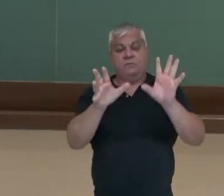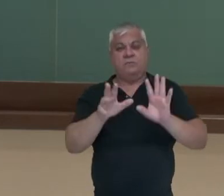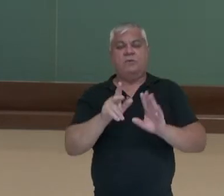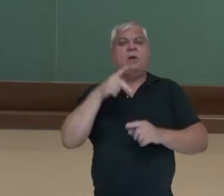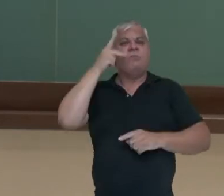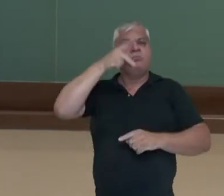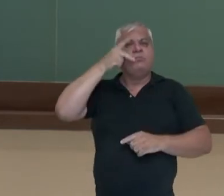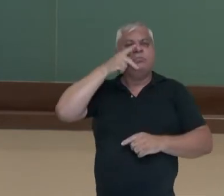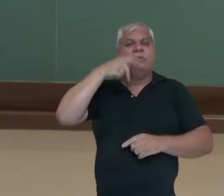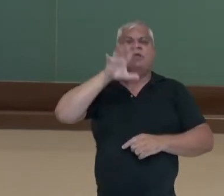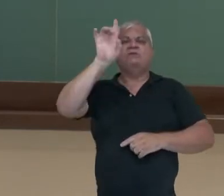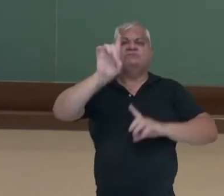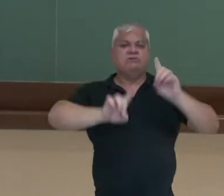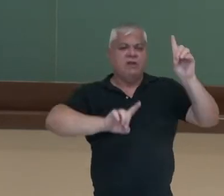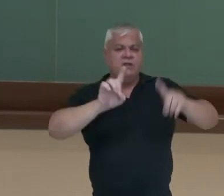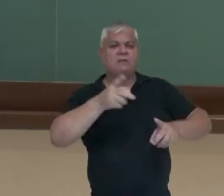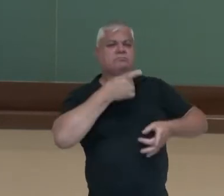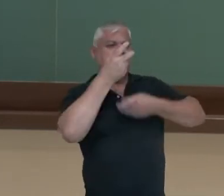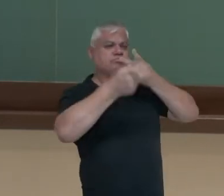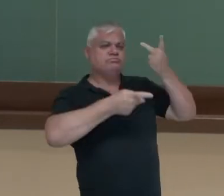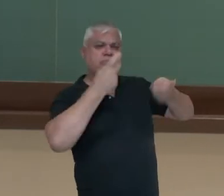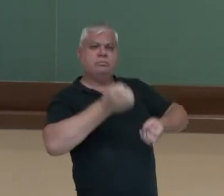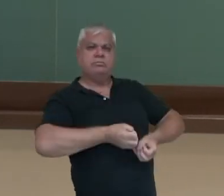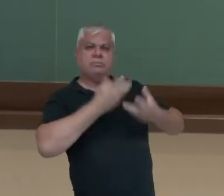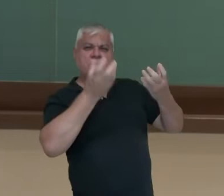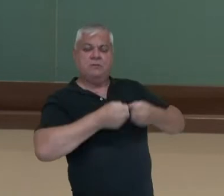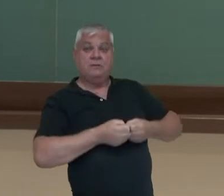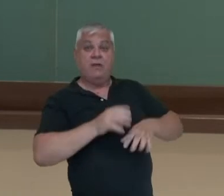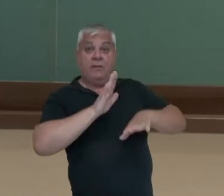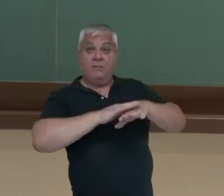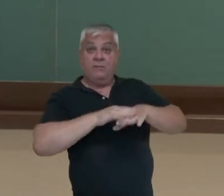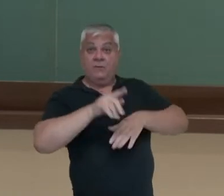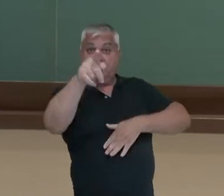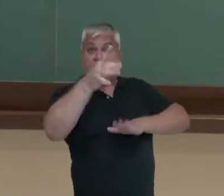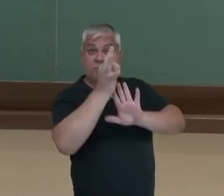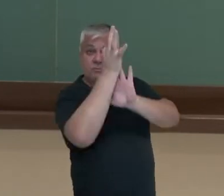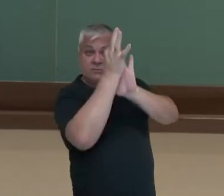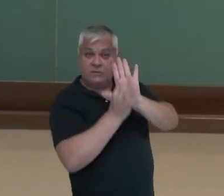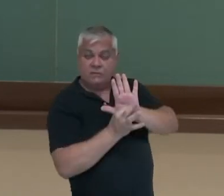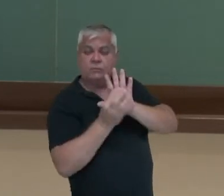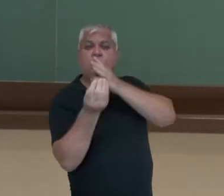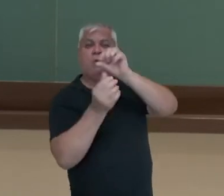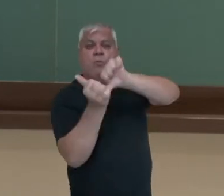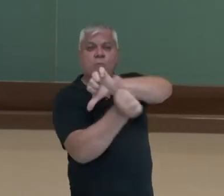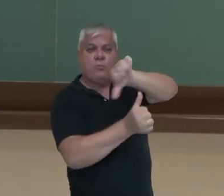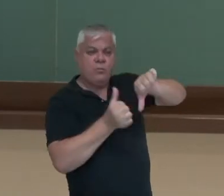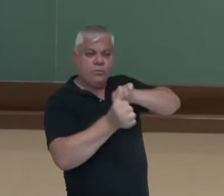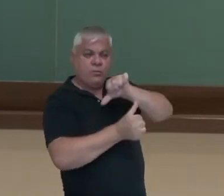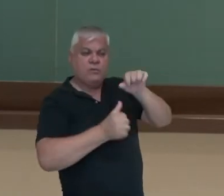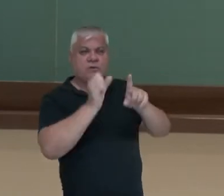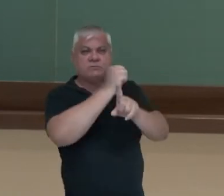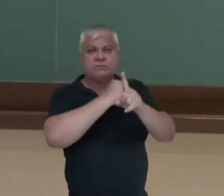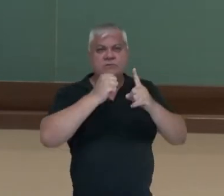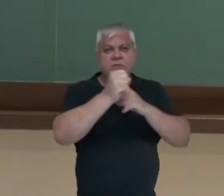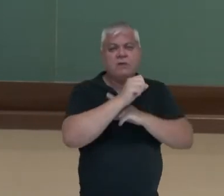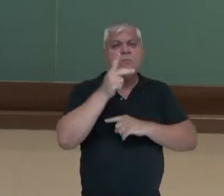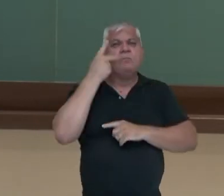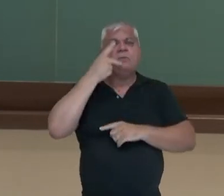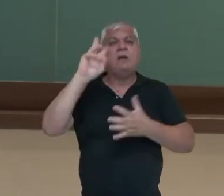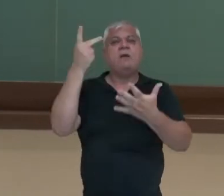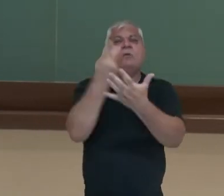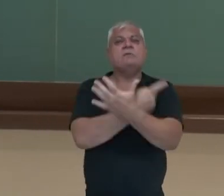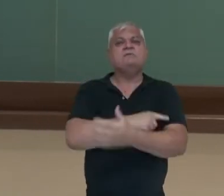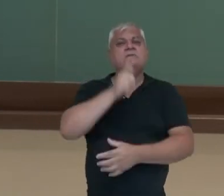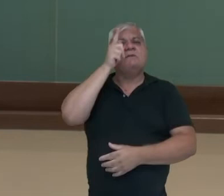cidadão tem direito à palavra. Faça um texto sobre as mudanças sociais e políticas que aconteceram na